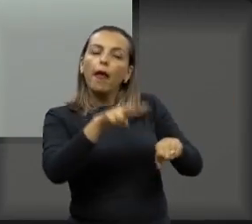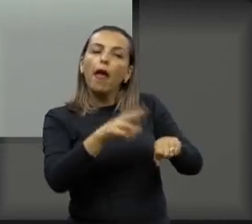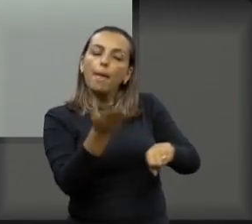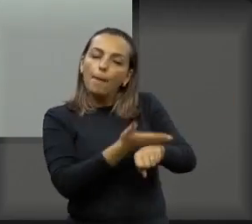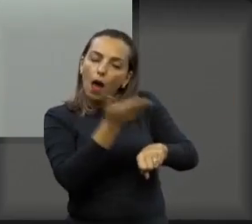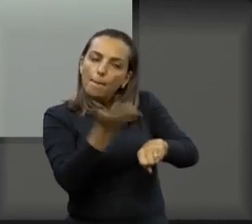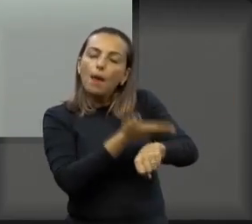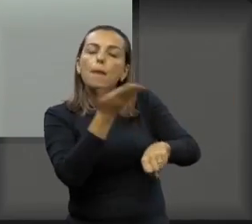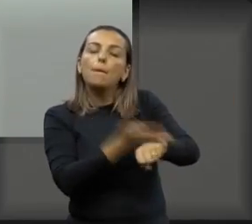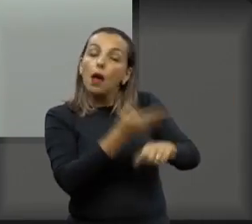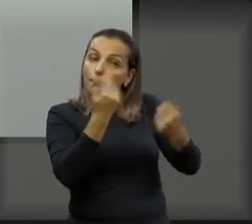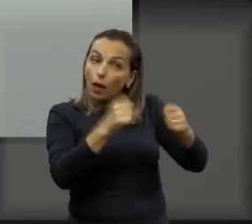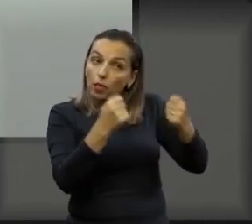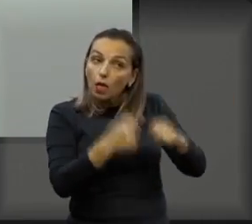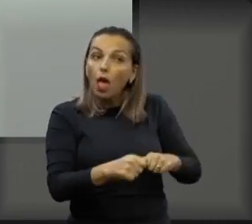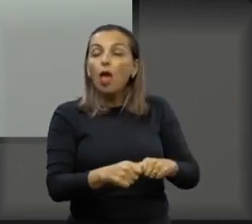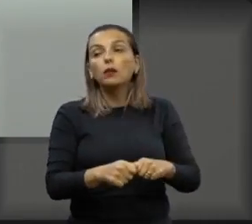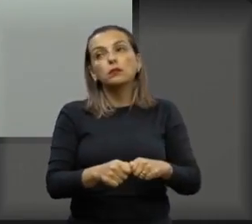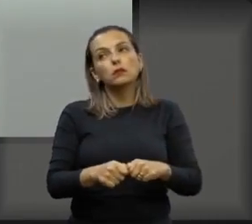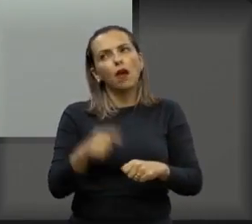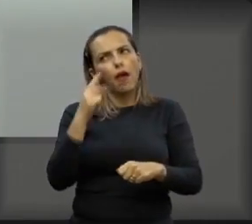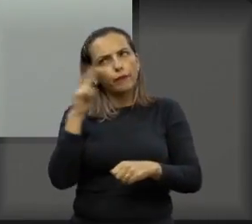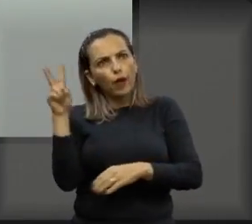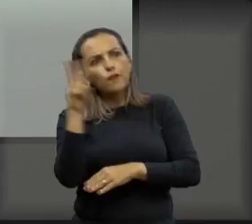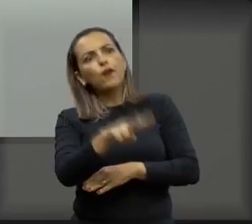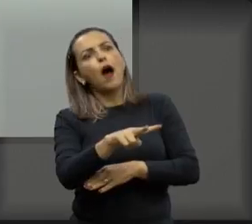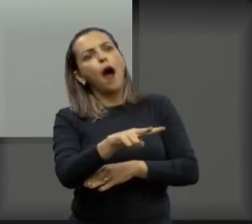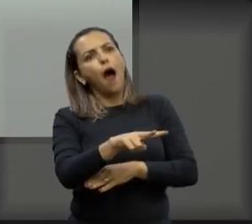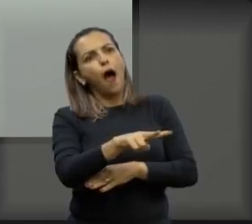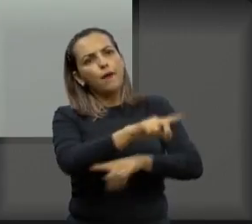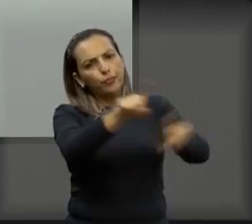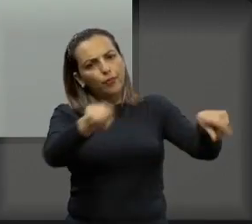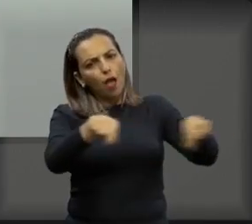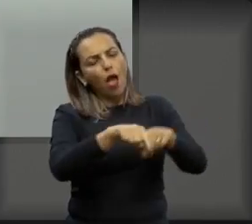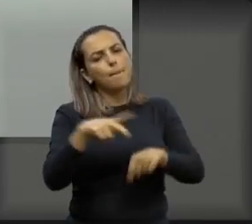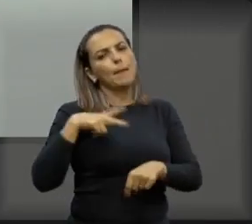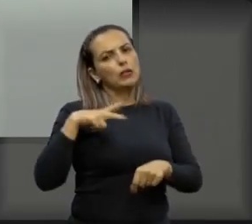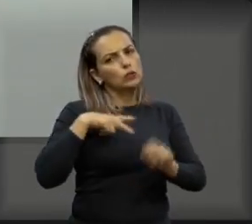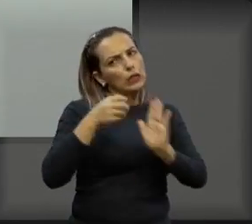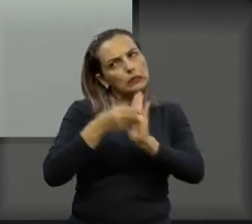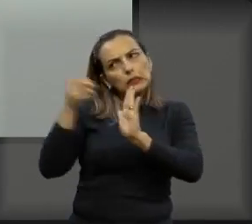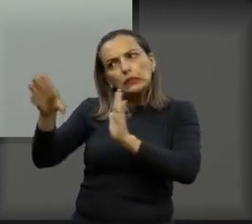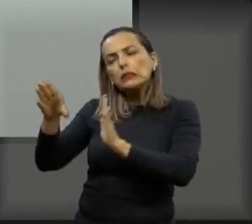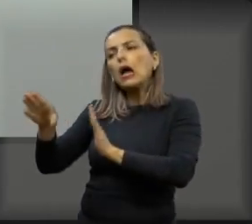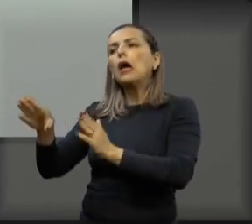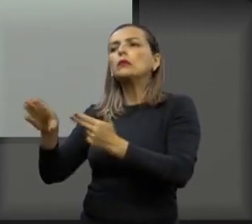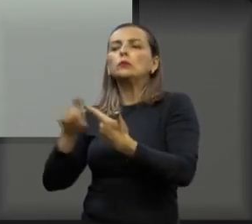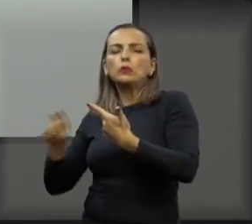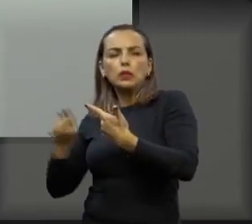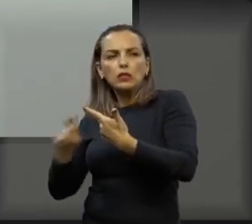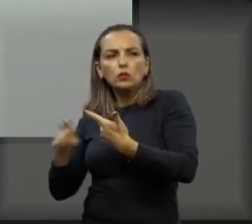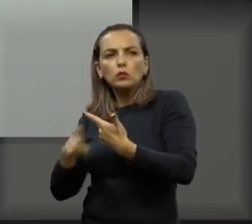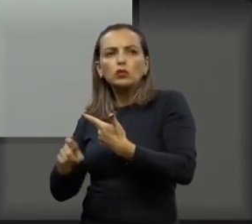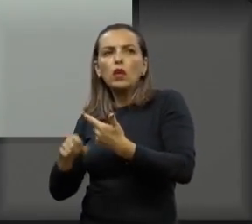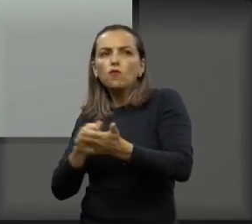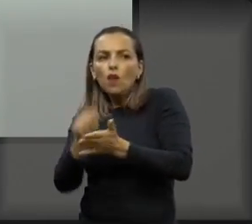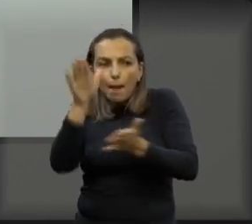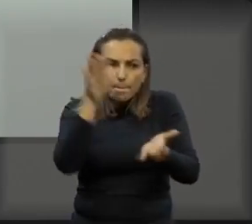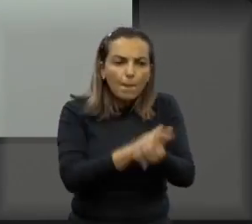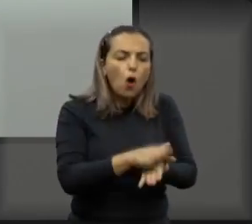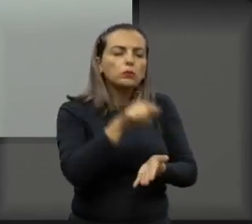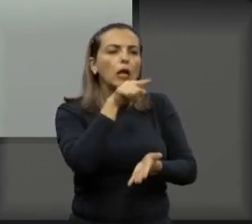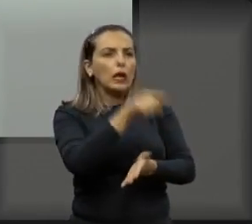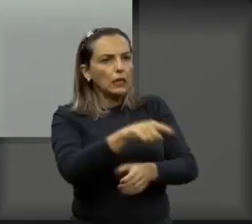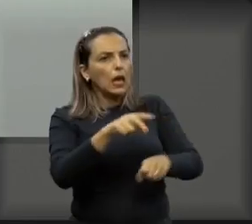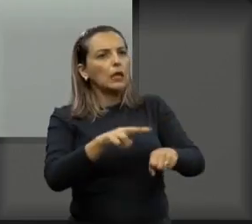terreno. Prefeitura, eu estou passando terrenos de particulares, estou fazendo indicação para a prefeitura intimar esse proprietário a